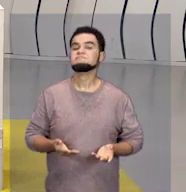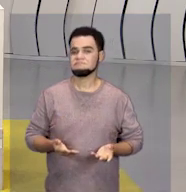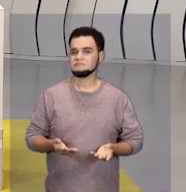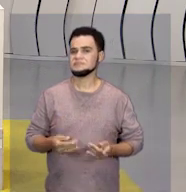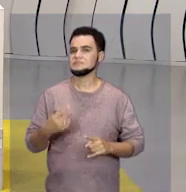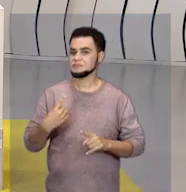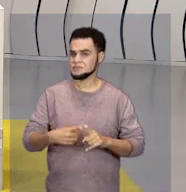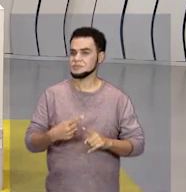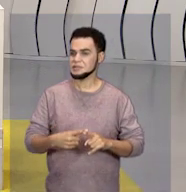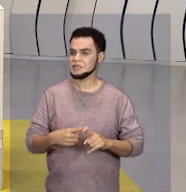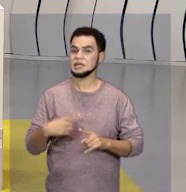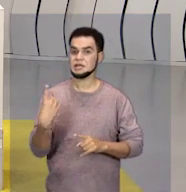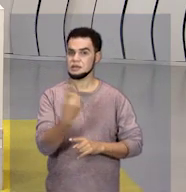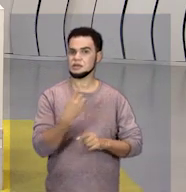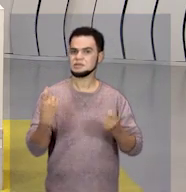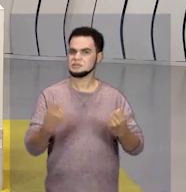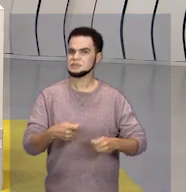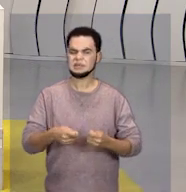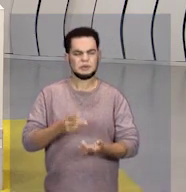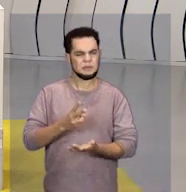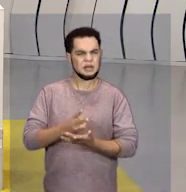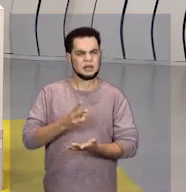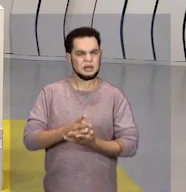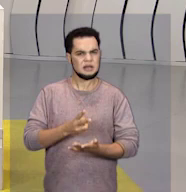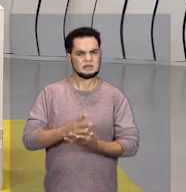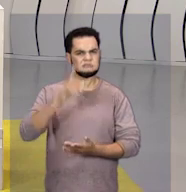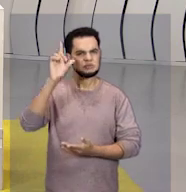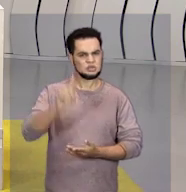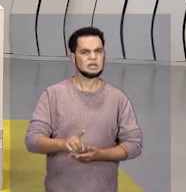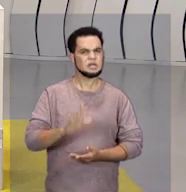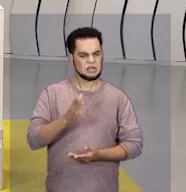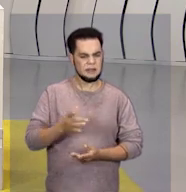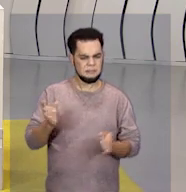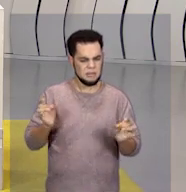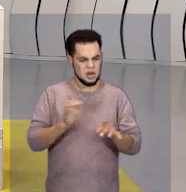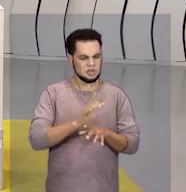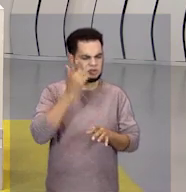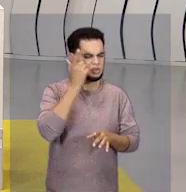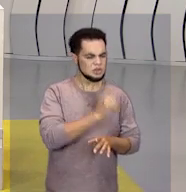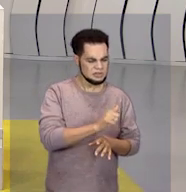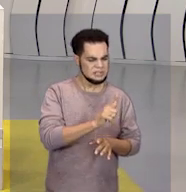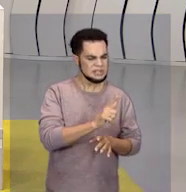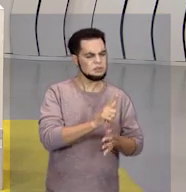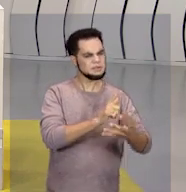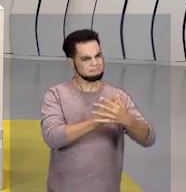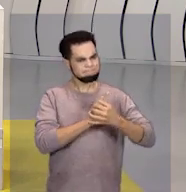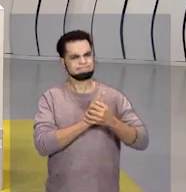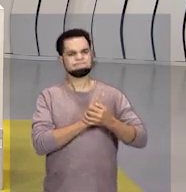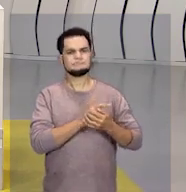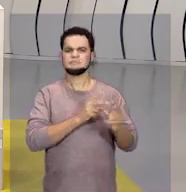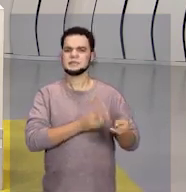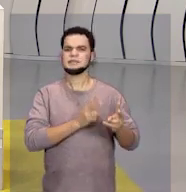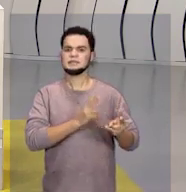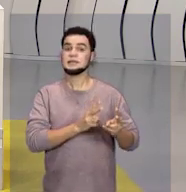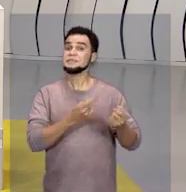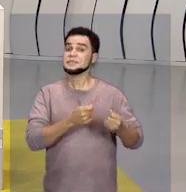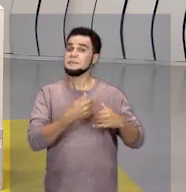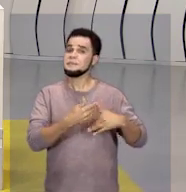consiga manter os direitos já conquistados e, mais ainda, a gente consiga aprimorar esses